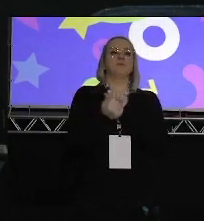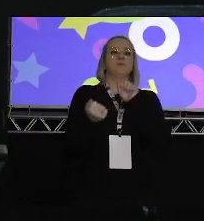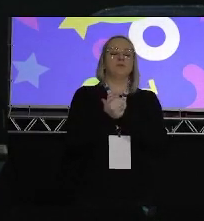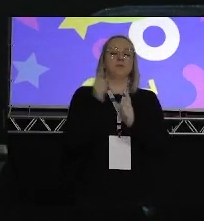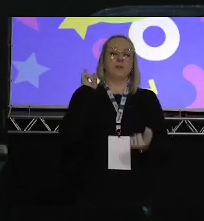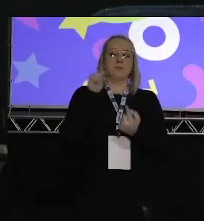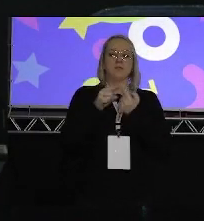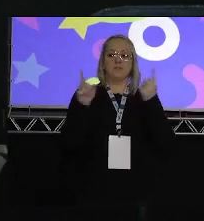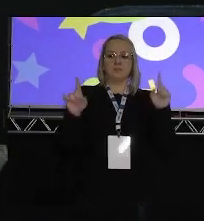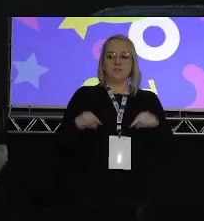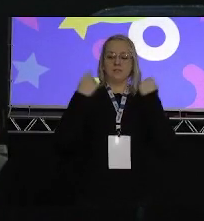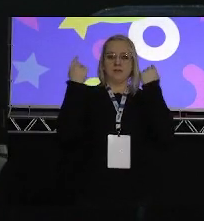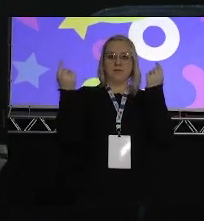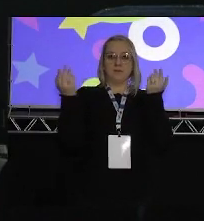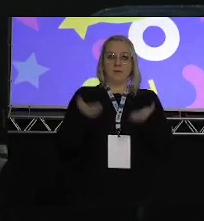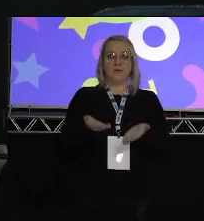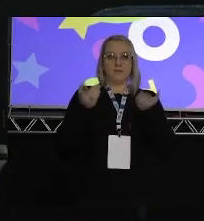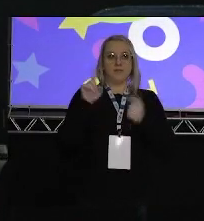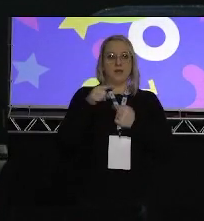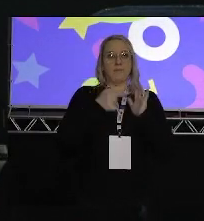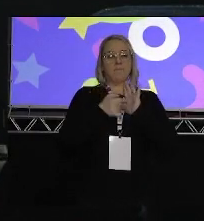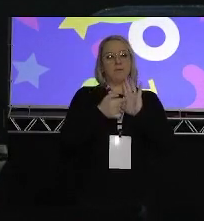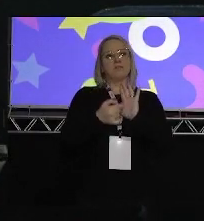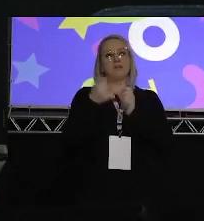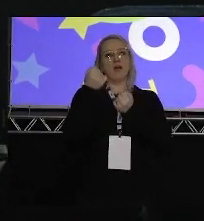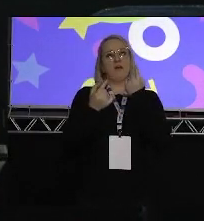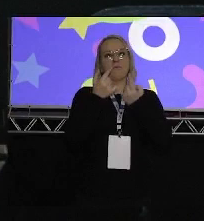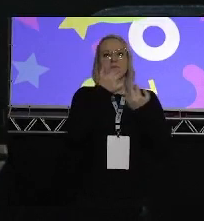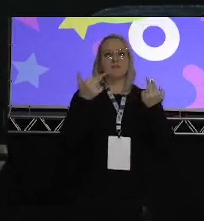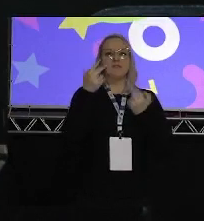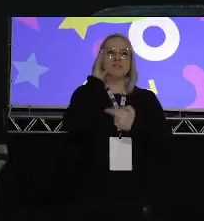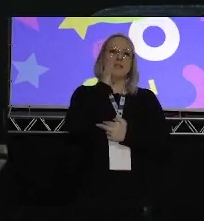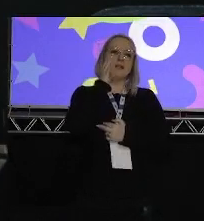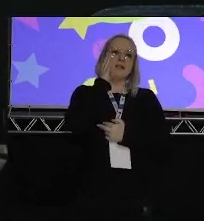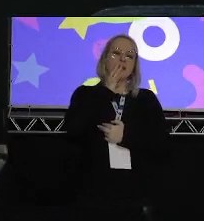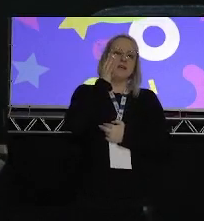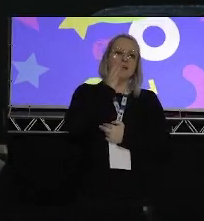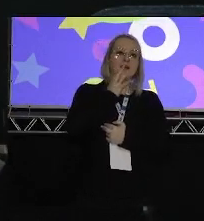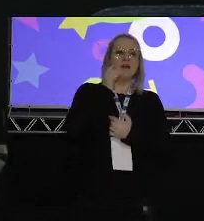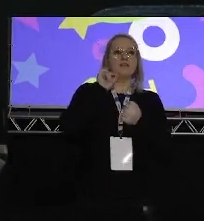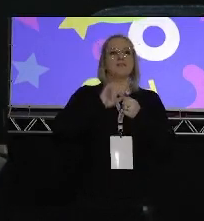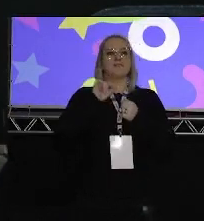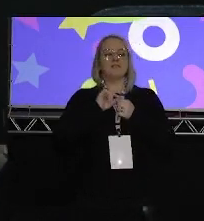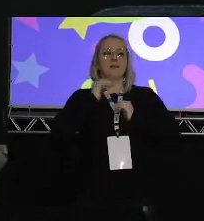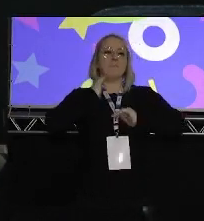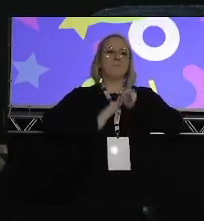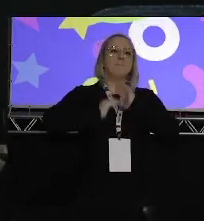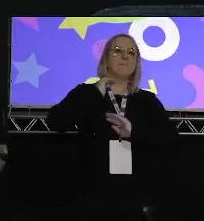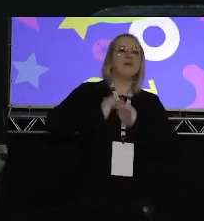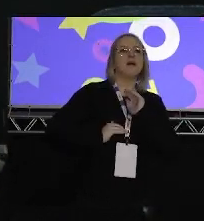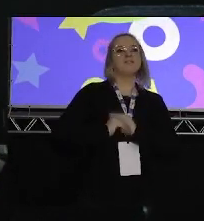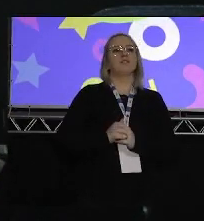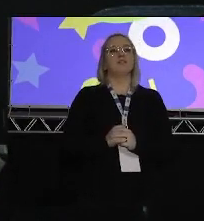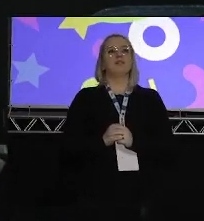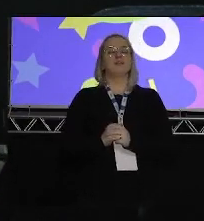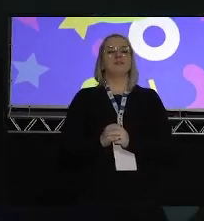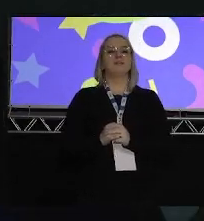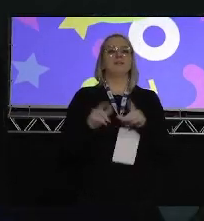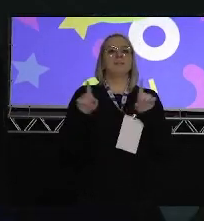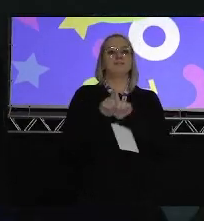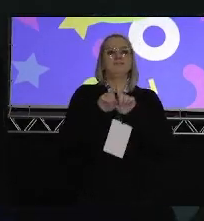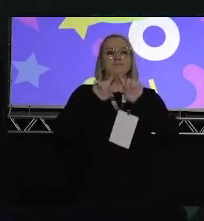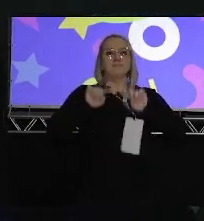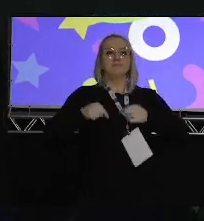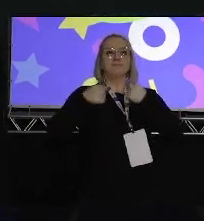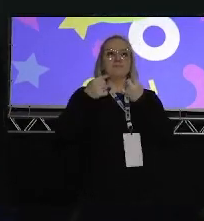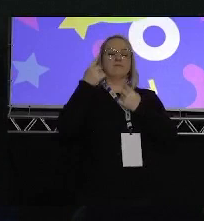objetivo, um desafio hoje de mostrar algumas coisas muito legais, né? Que a gente vem fazendo na prática e se desafiando todo